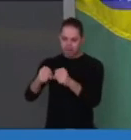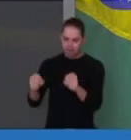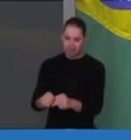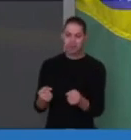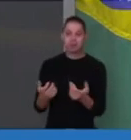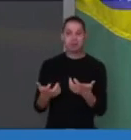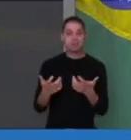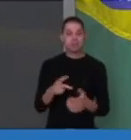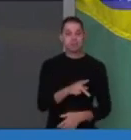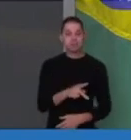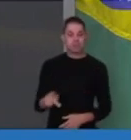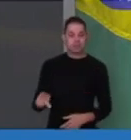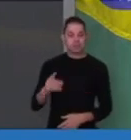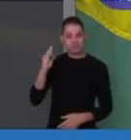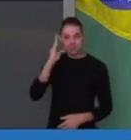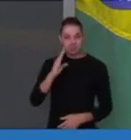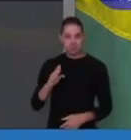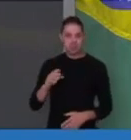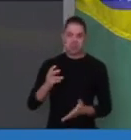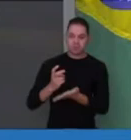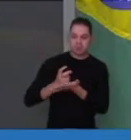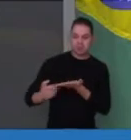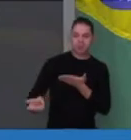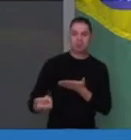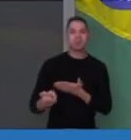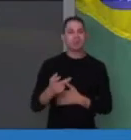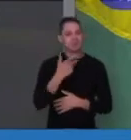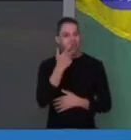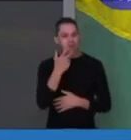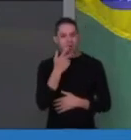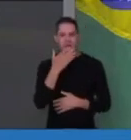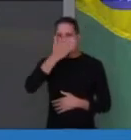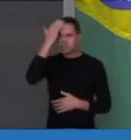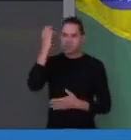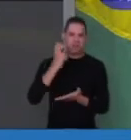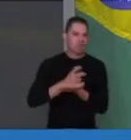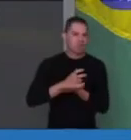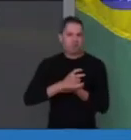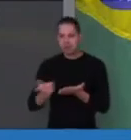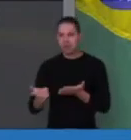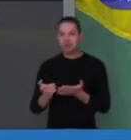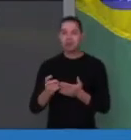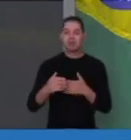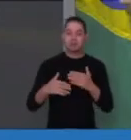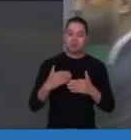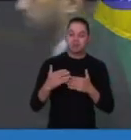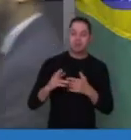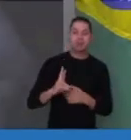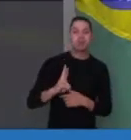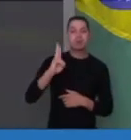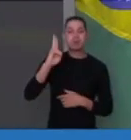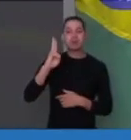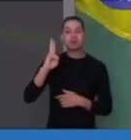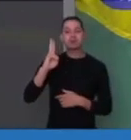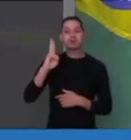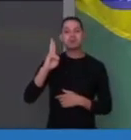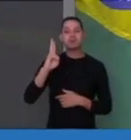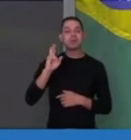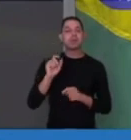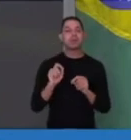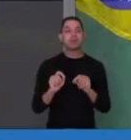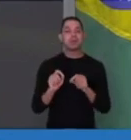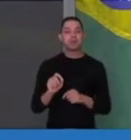derrubar o presidente da República. Eles diziam, viemos aqui porque fora Temer e tal. Quem comandou o processo todo? O senhor das Labaredas, que